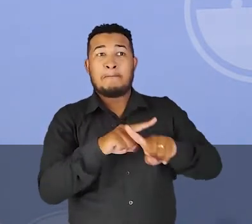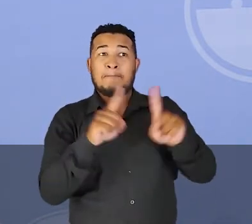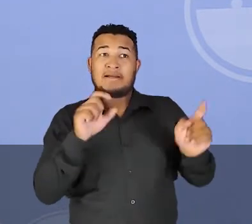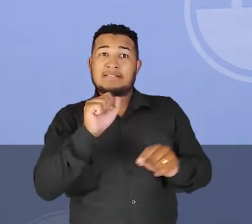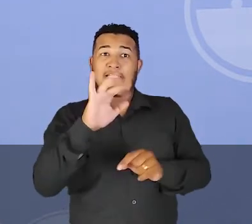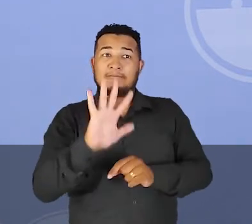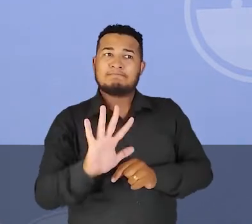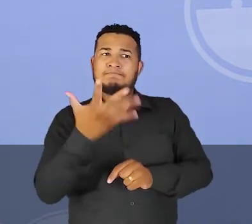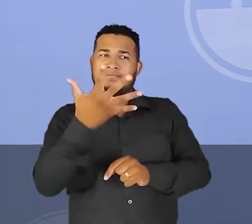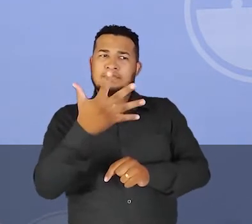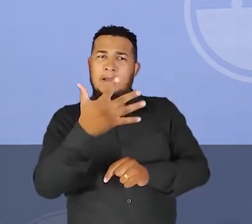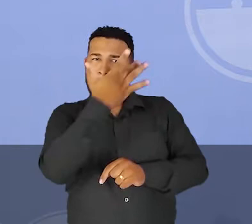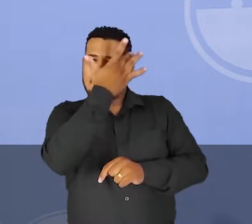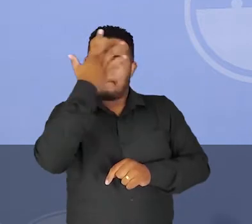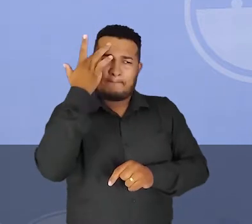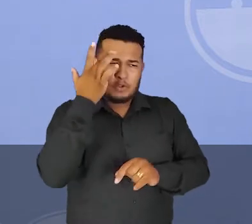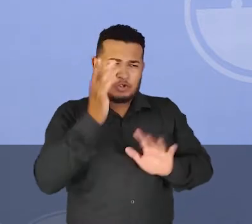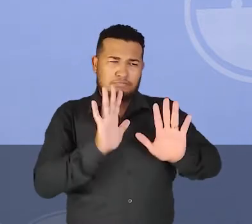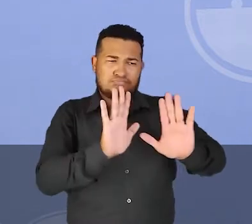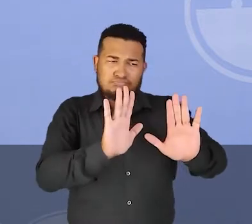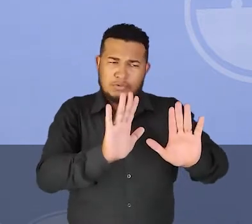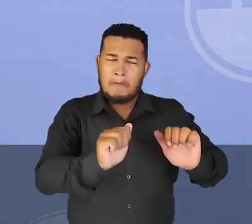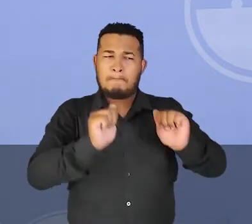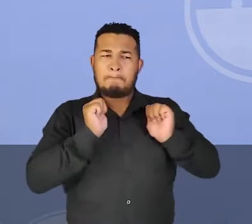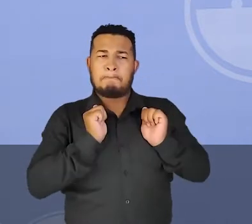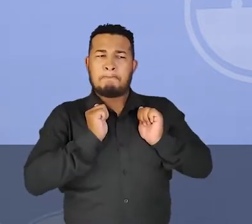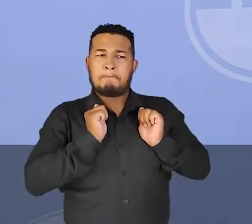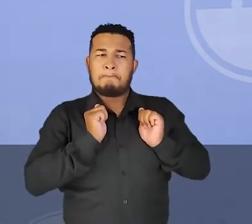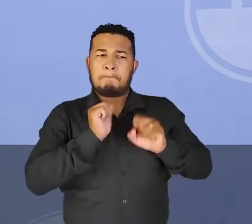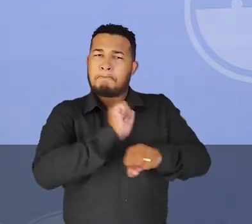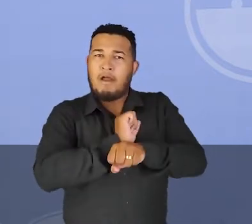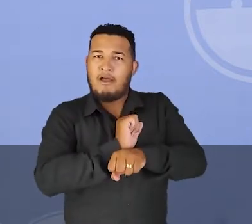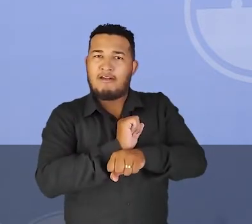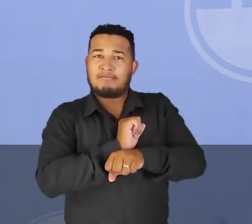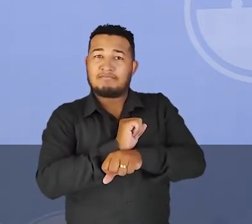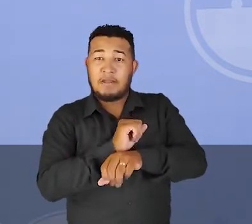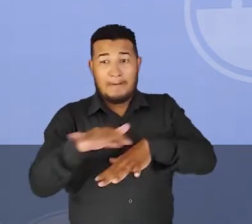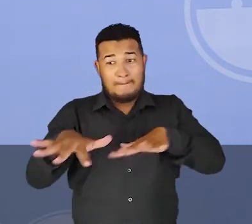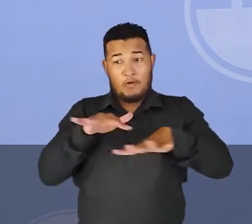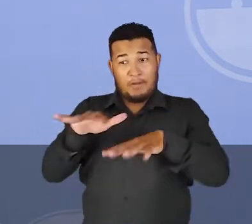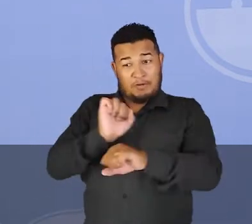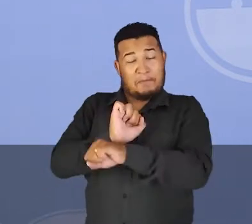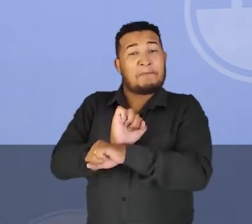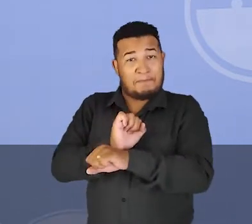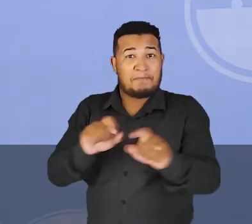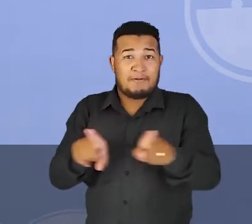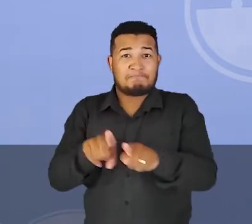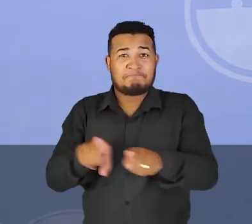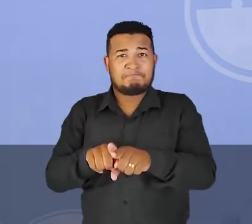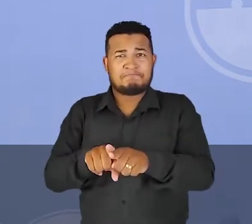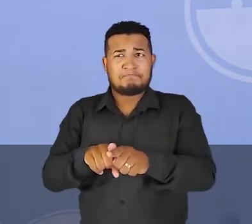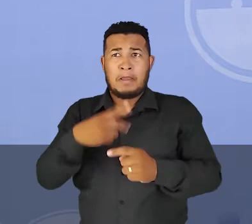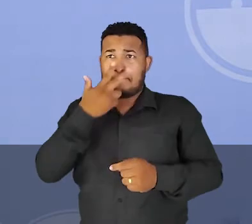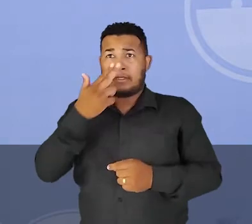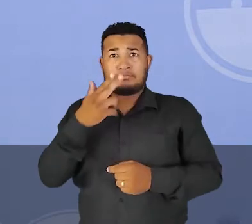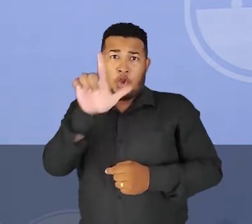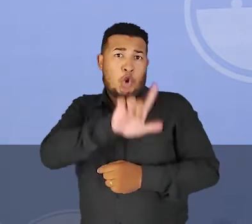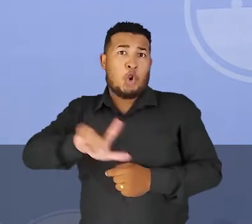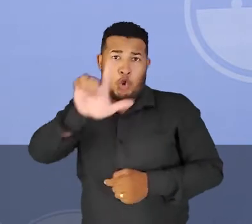agente causador deixasse de interagir, o movimento se cessaria. Parece